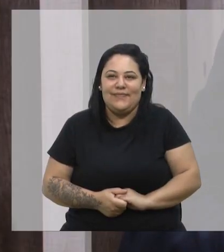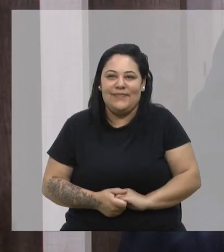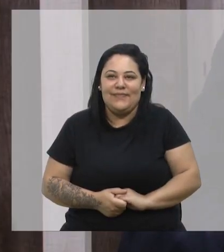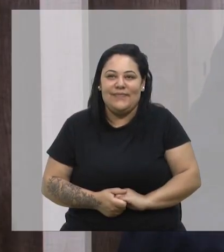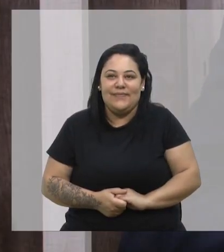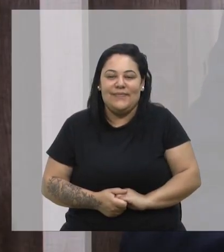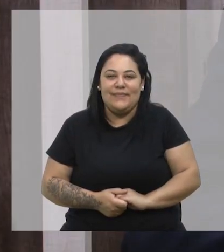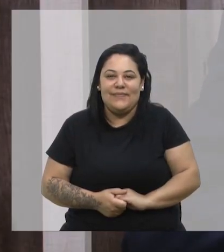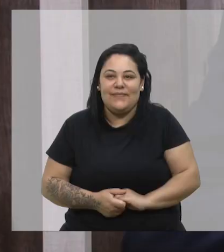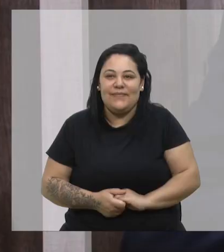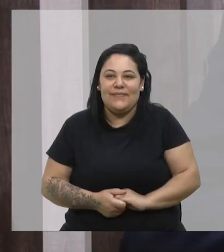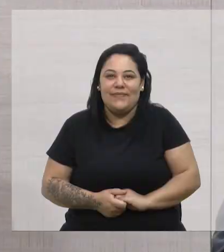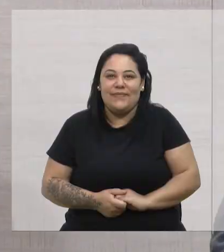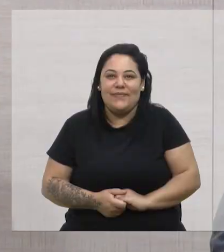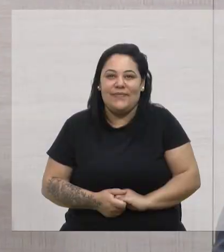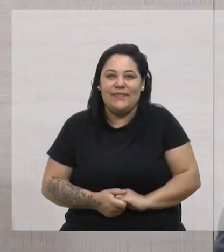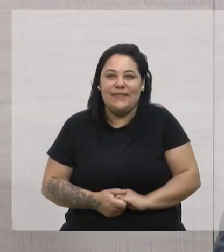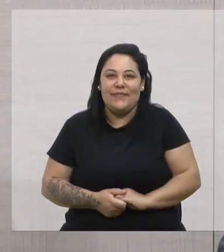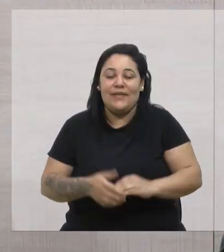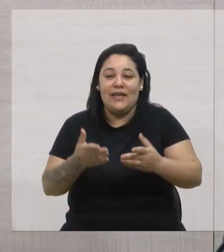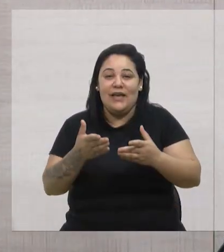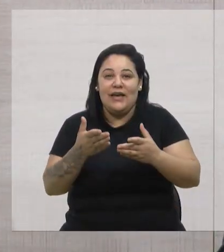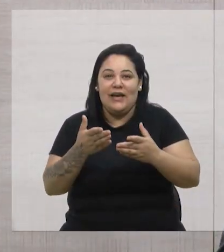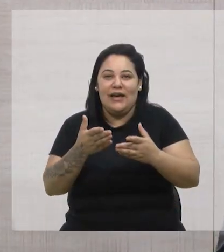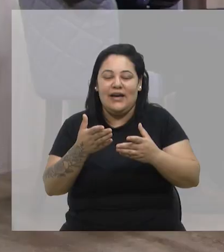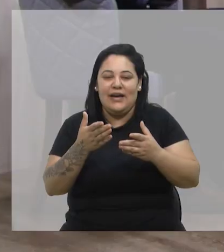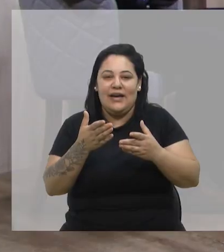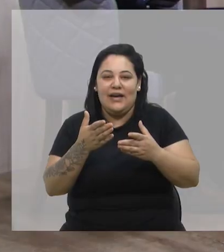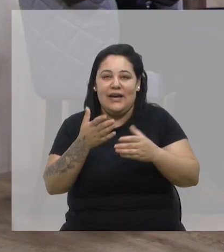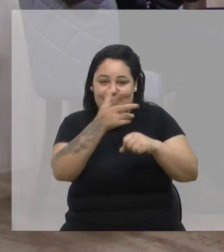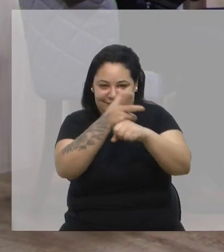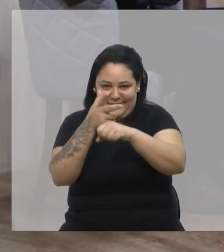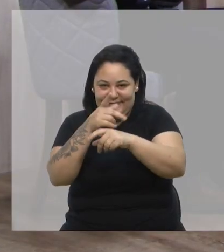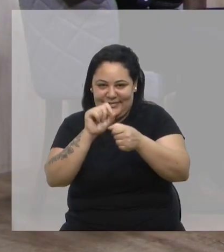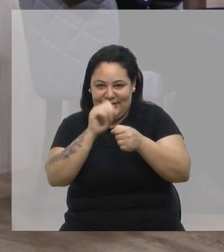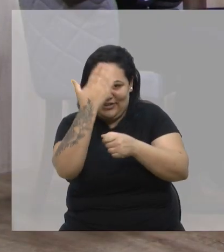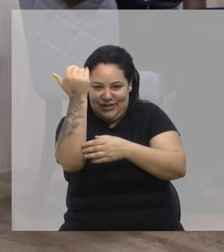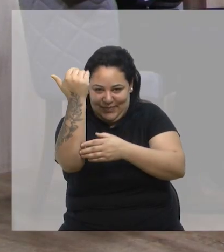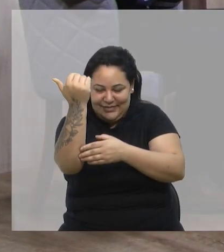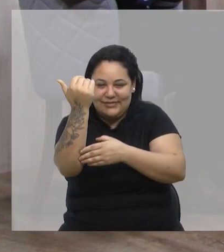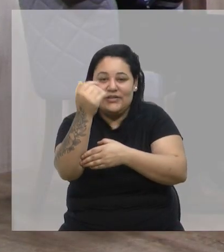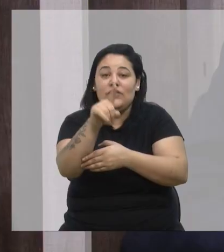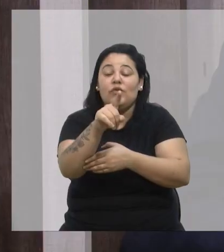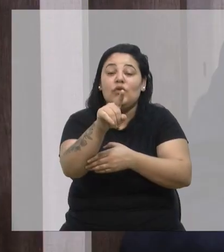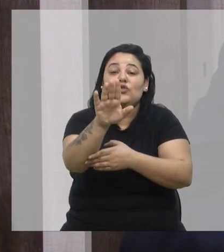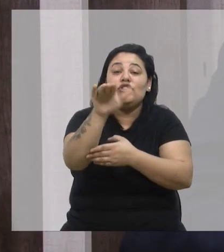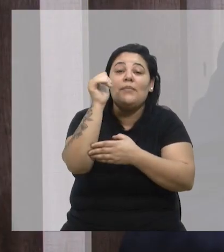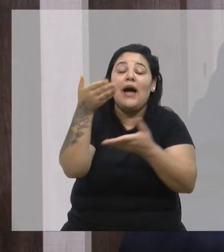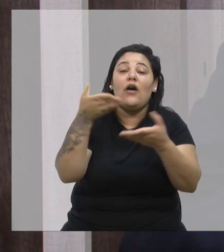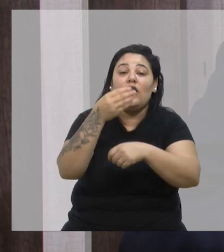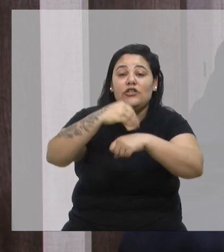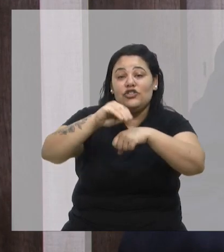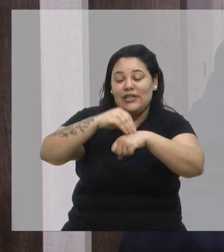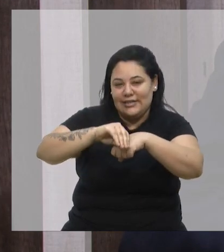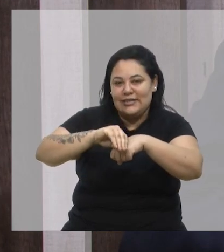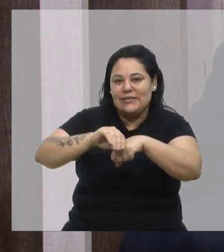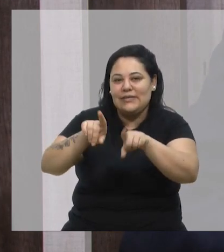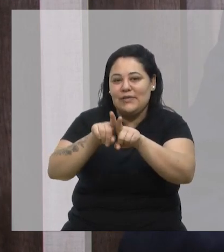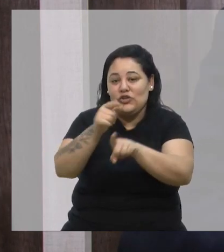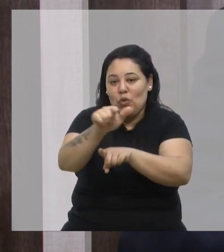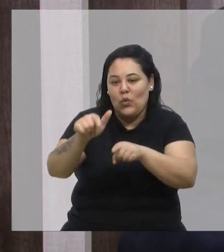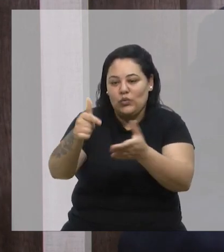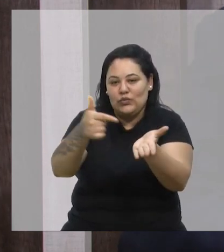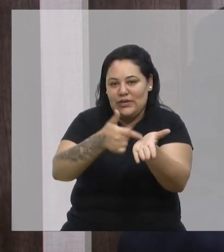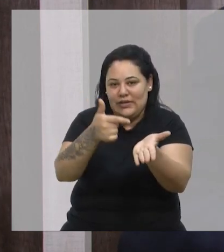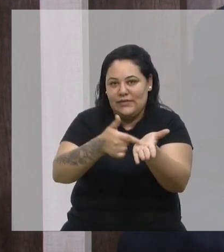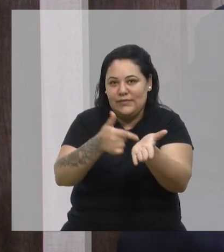livro em PB, né? Sim. A produção fascinal ali, e eu vou chamar de imediato as dicas do autor, e